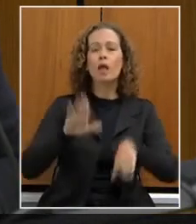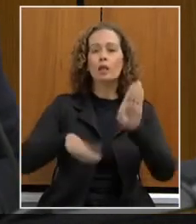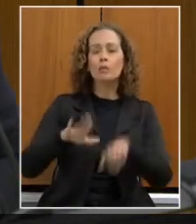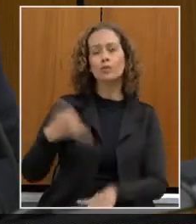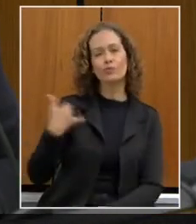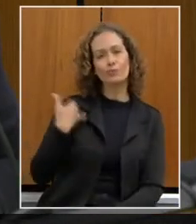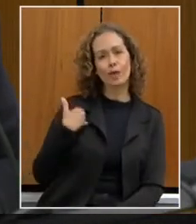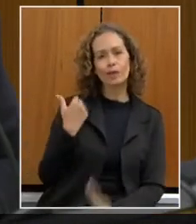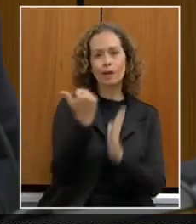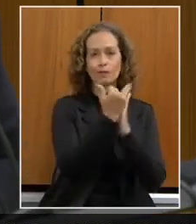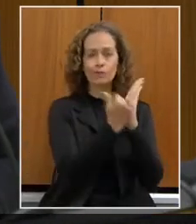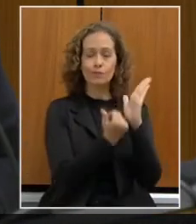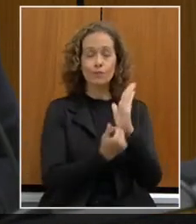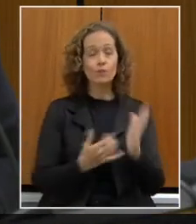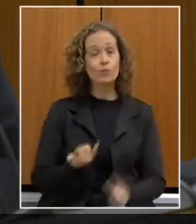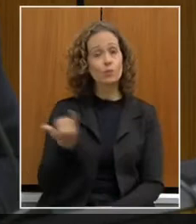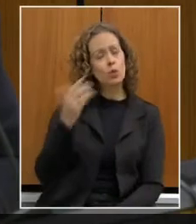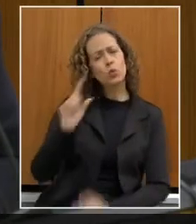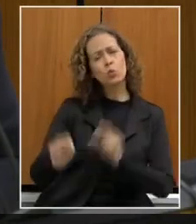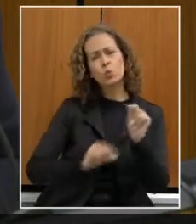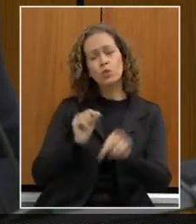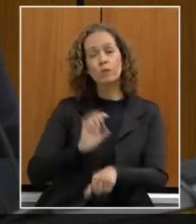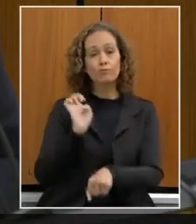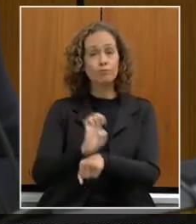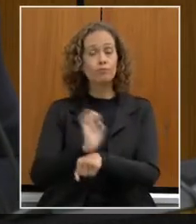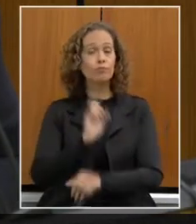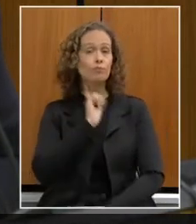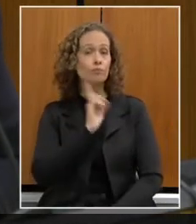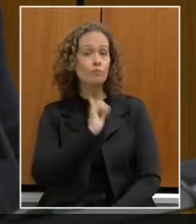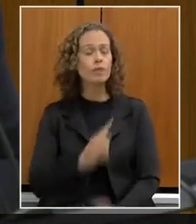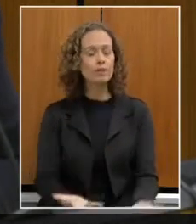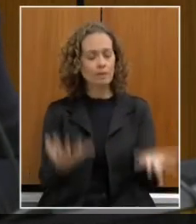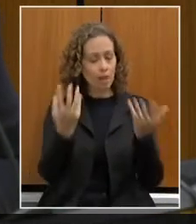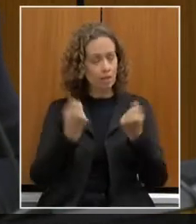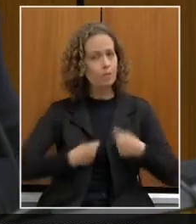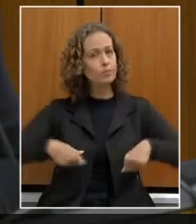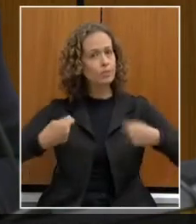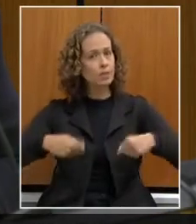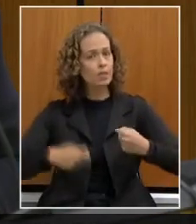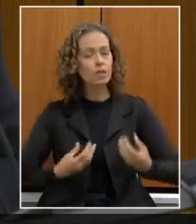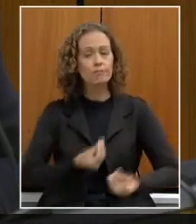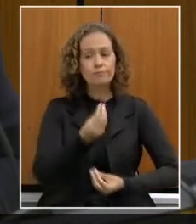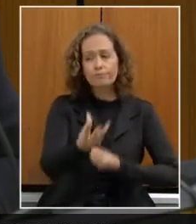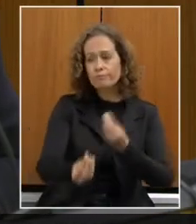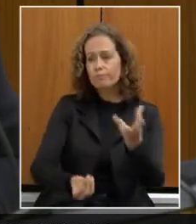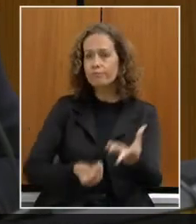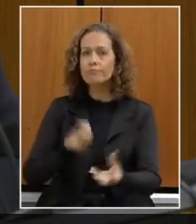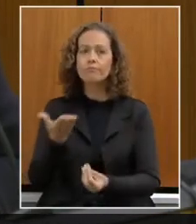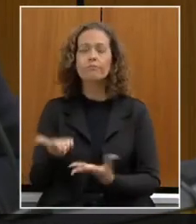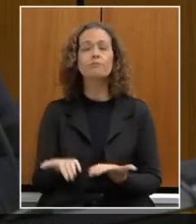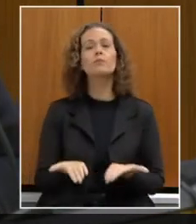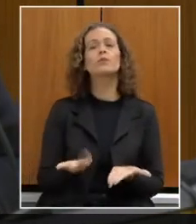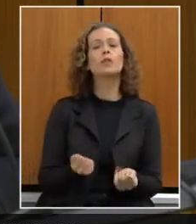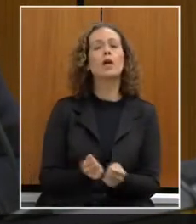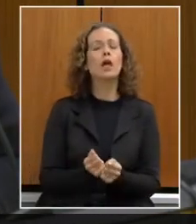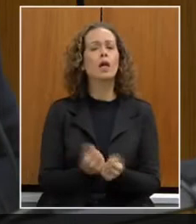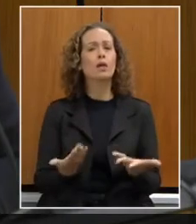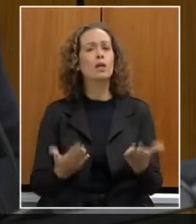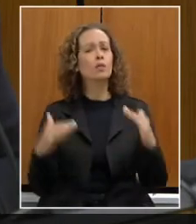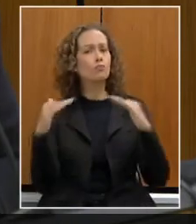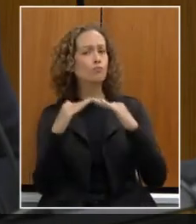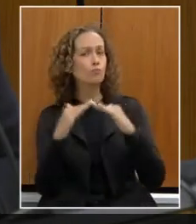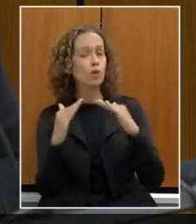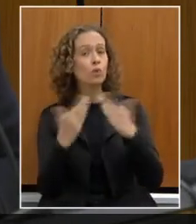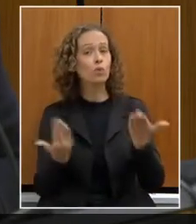importante é que o Estado de Minas recebe o que precisaria distribui conforme o que o Ministério da Saúde estabelece e